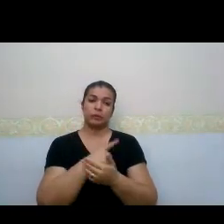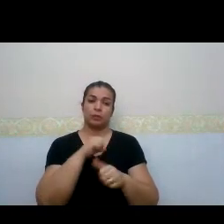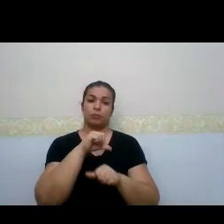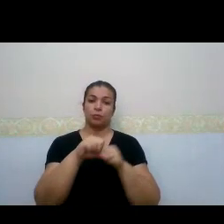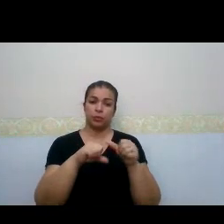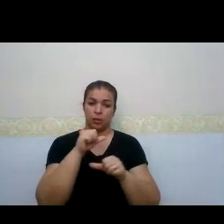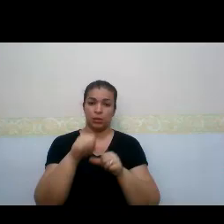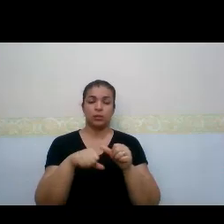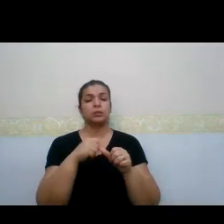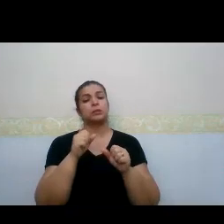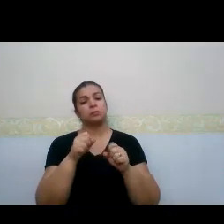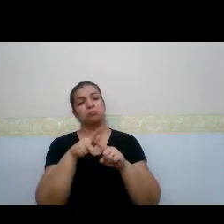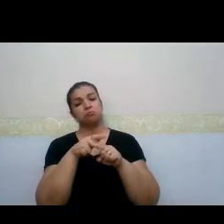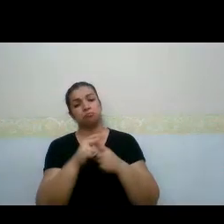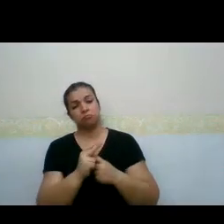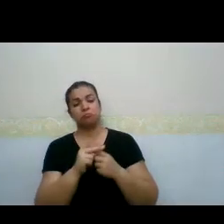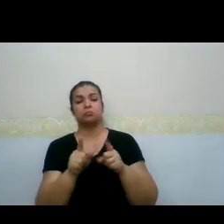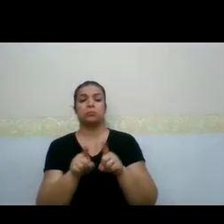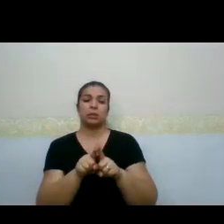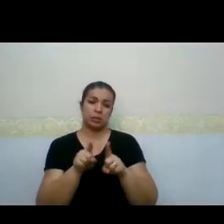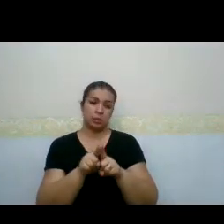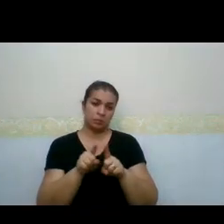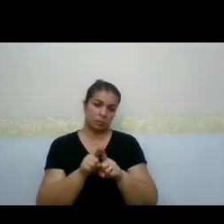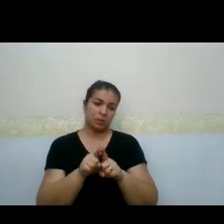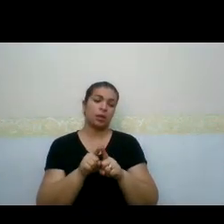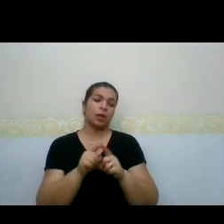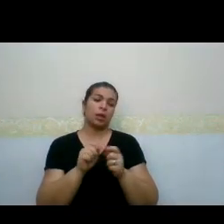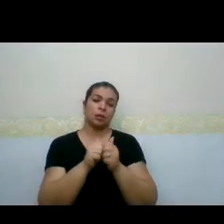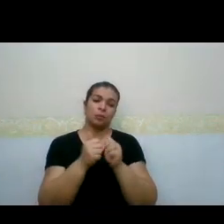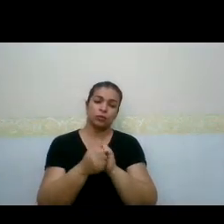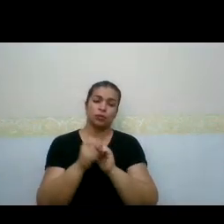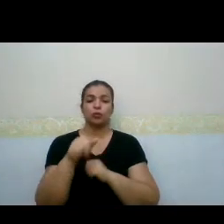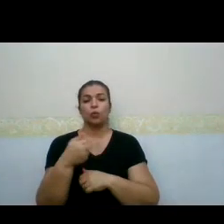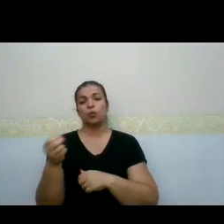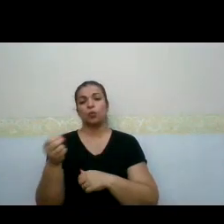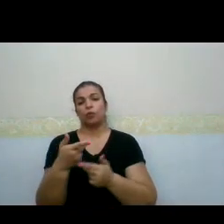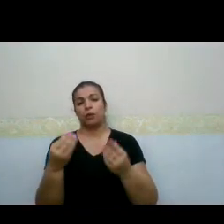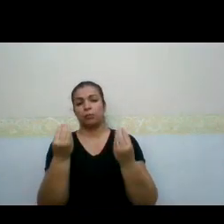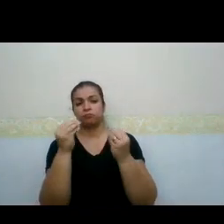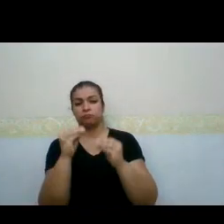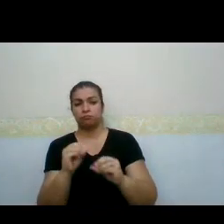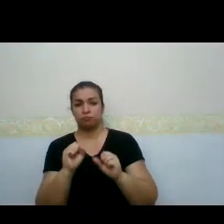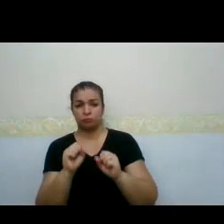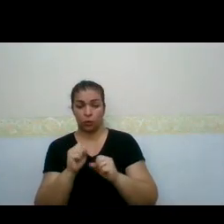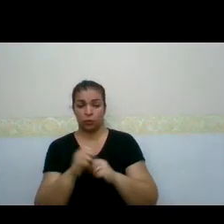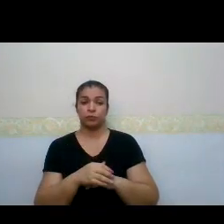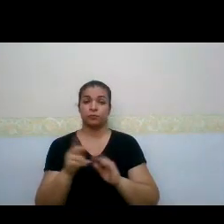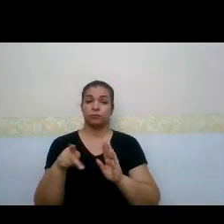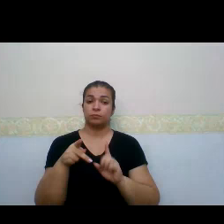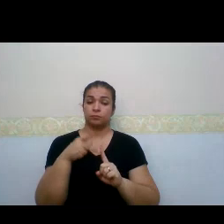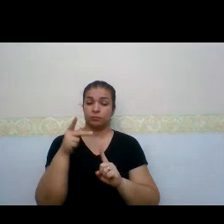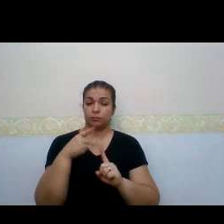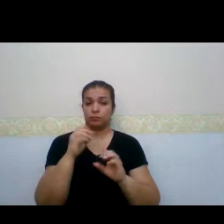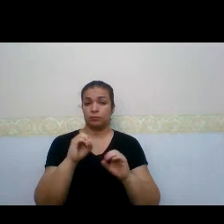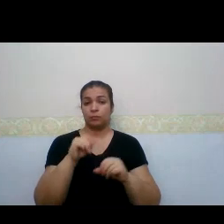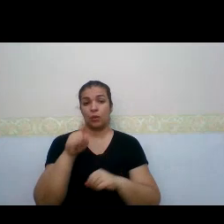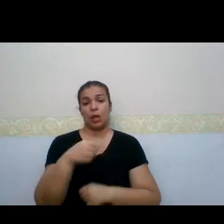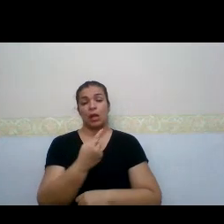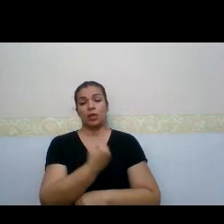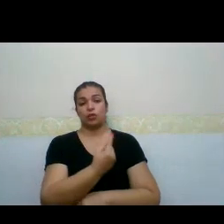objetivando ajustes e adaptações ou ainda atualizações. Os planos de ensino são individuais, ou